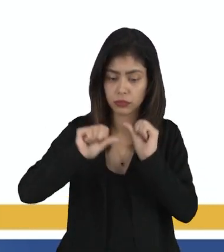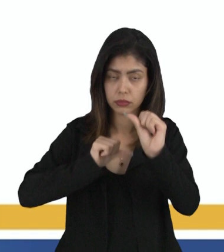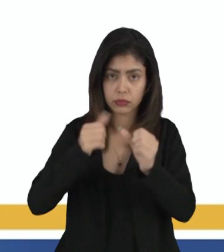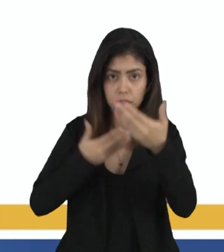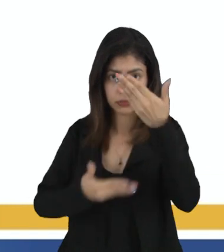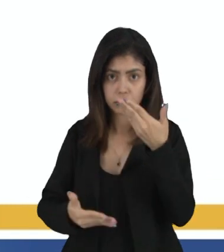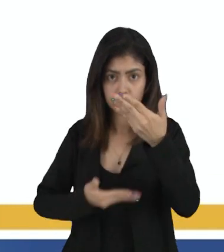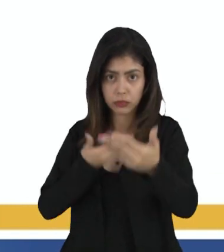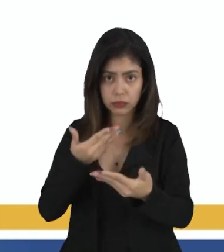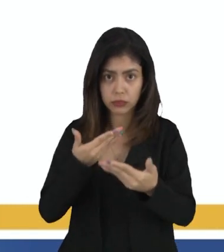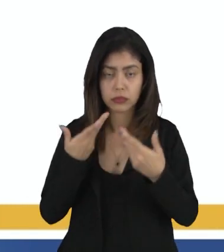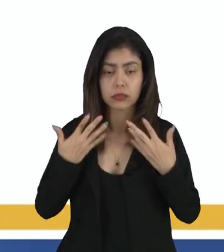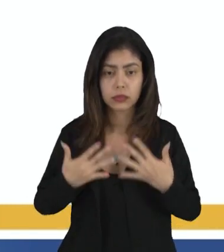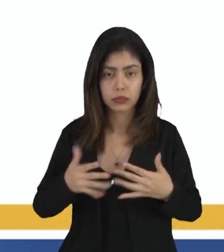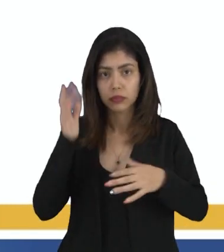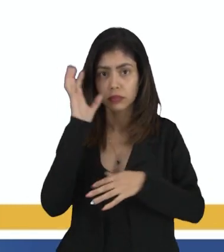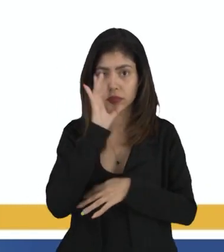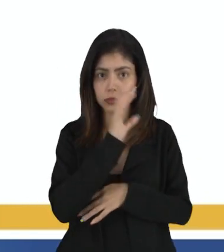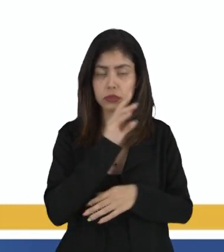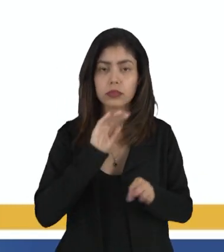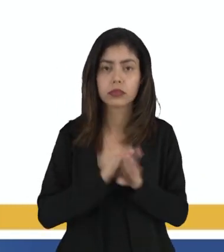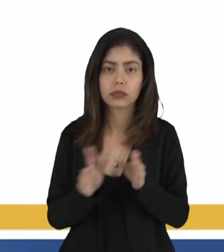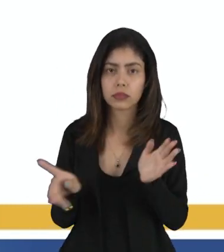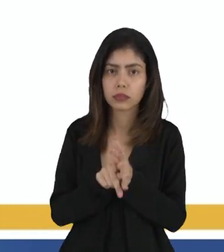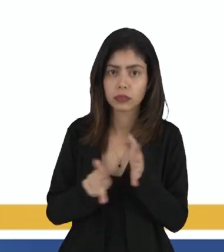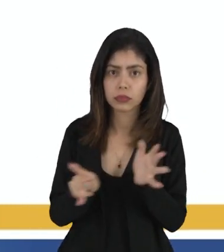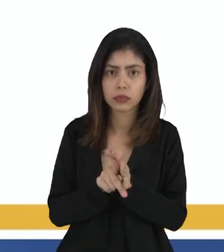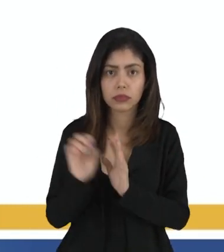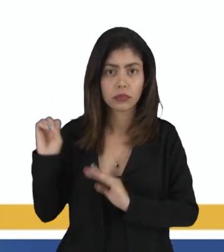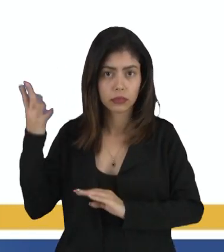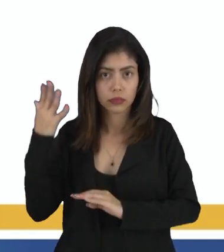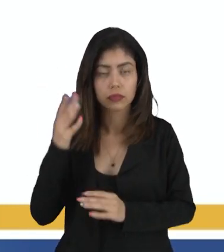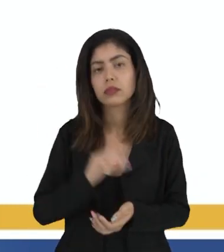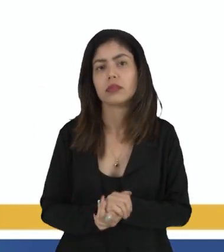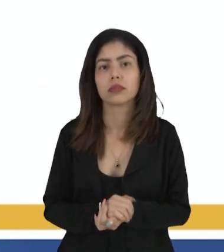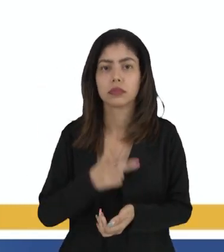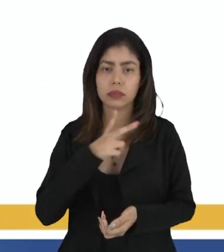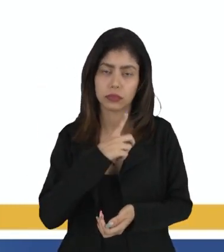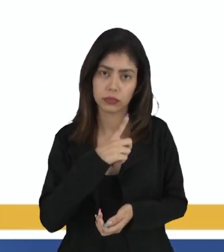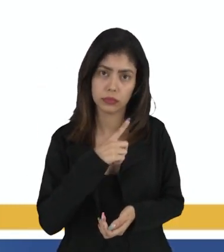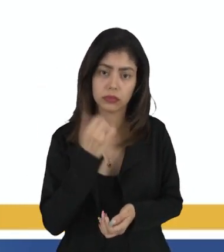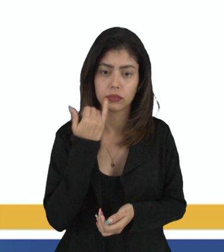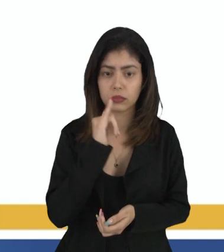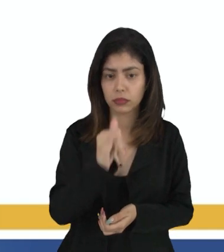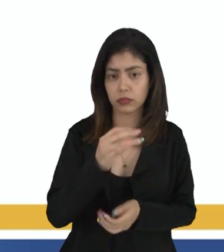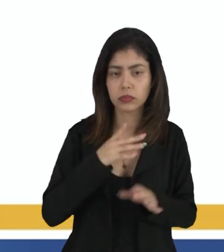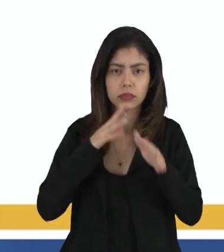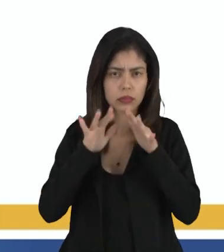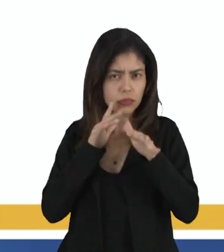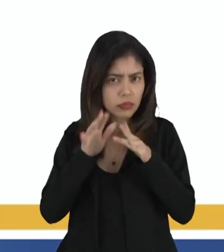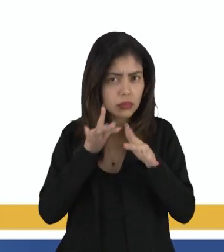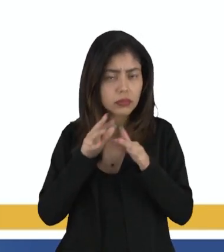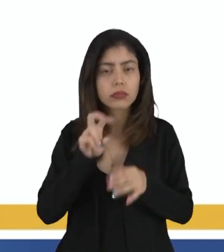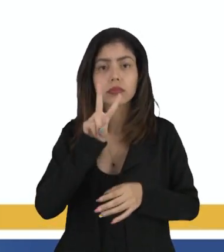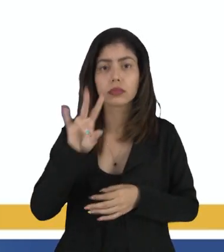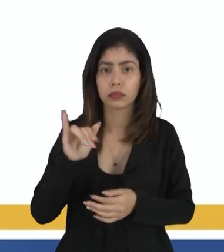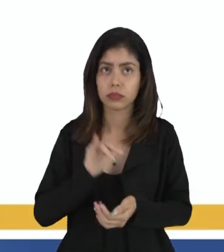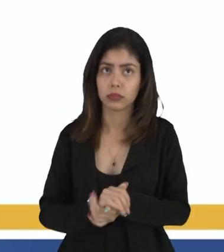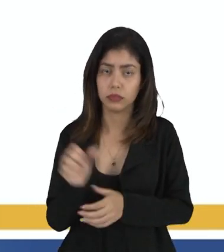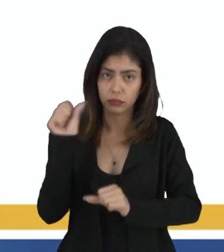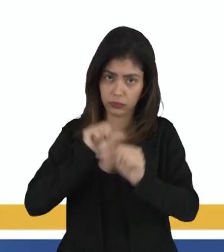até ficarem com a mesma temperatura. Então, o que vai acontecer? O que tem mais energia, como eu já disse, o que vibra mais, ele